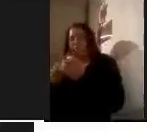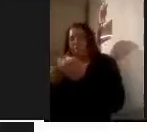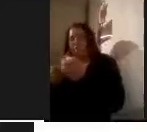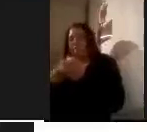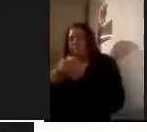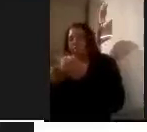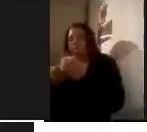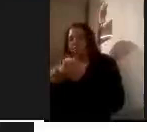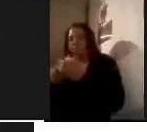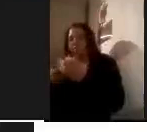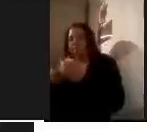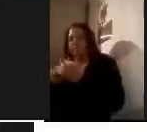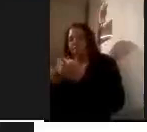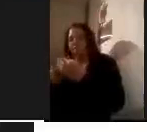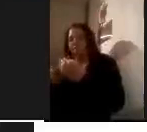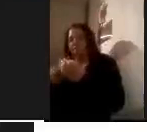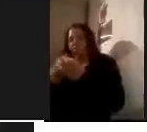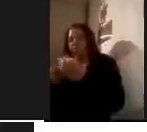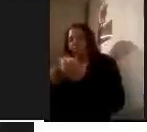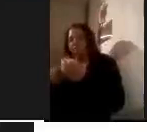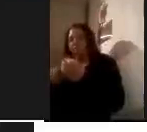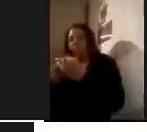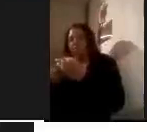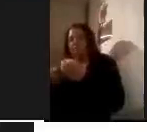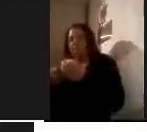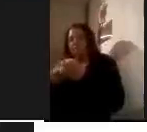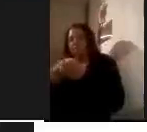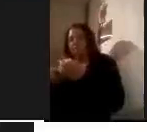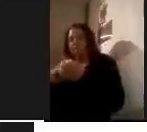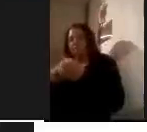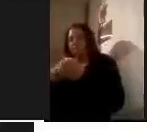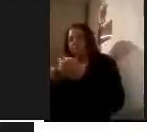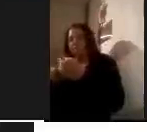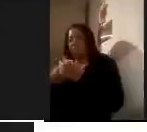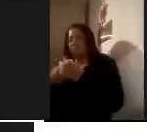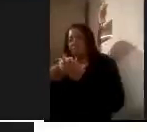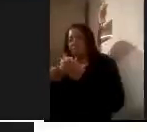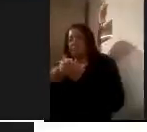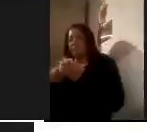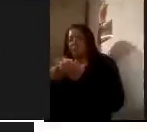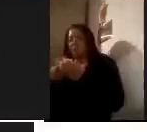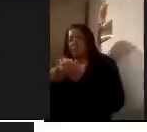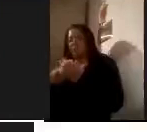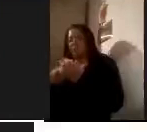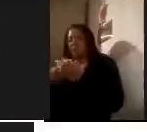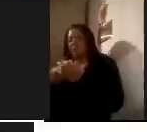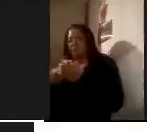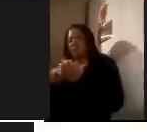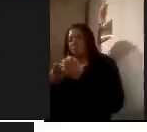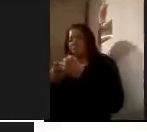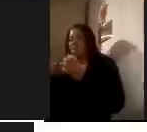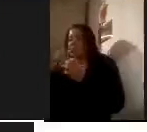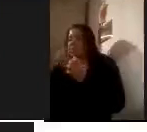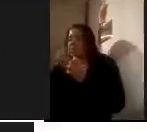ela ficou na UTI neonatal para ganhar peso. E lá elas não davam na mamadeira, mas dava no